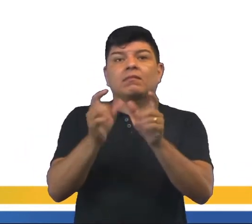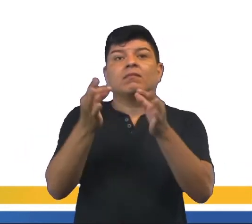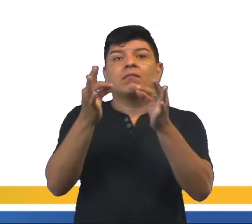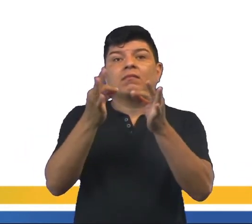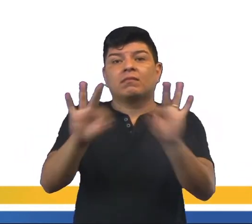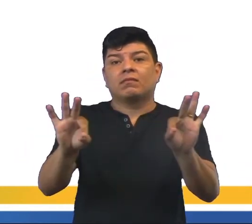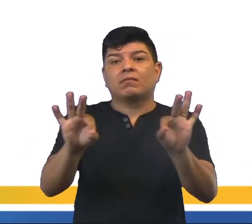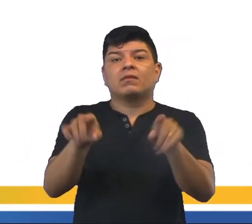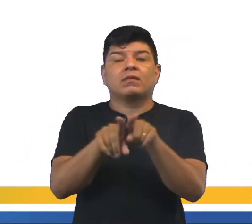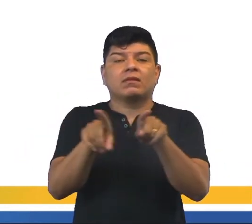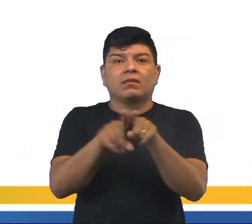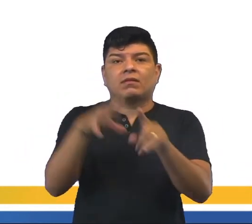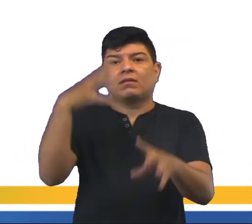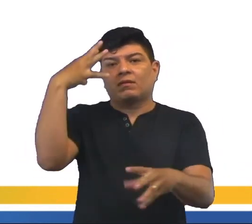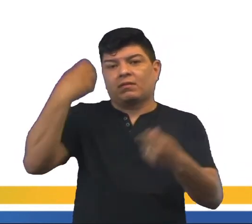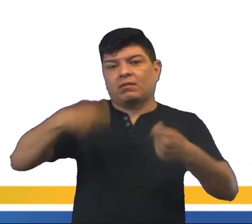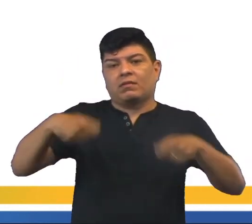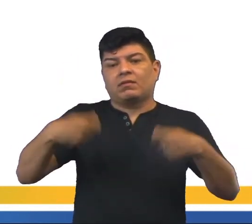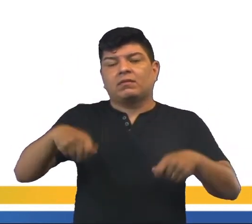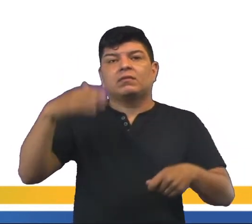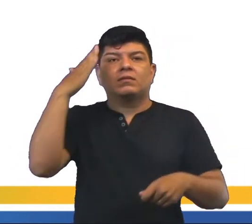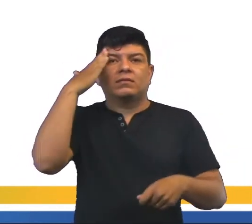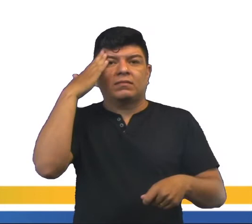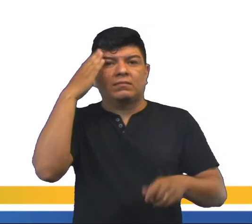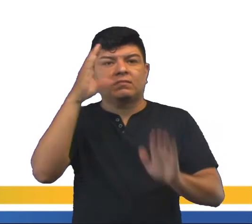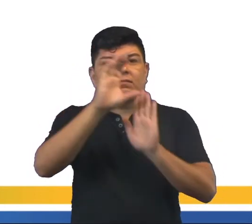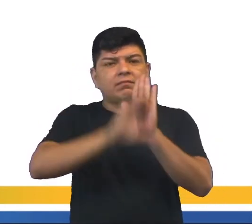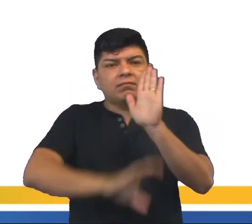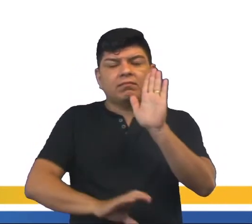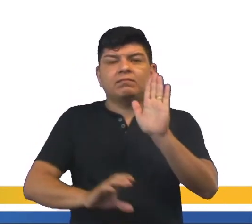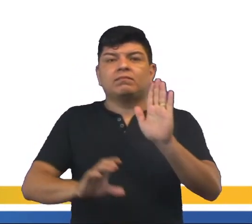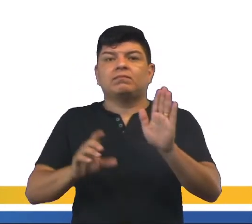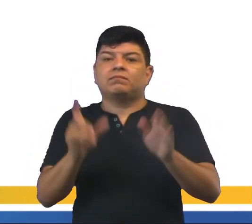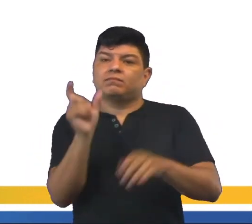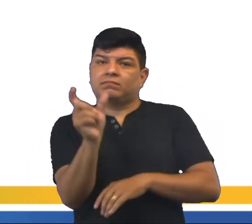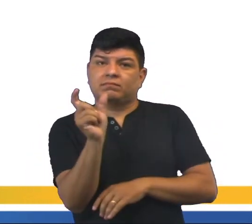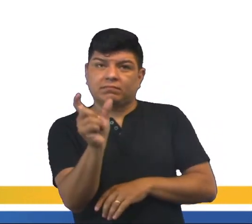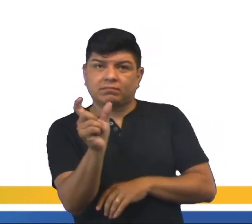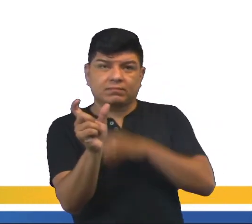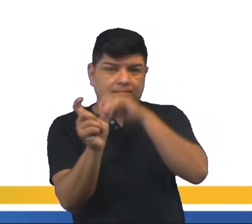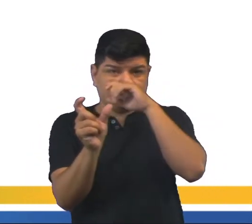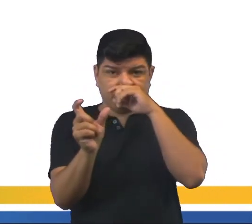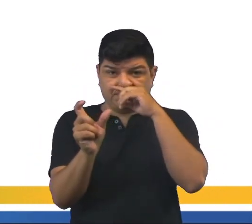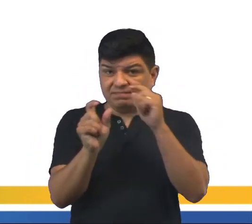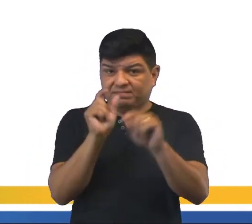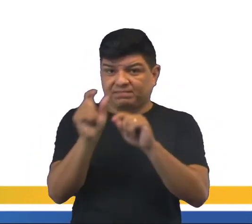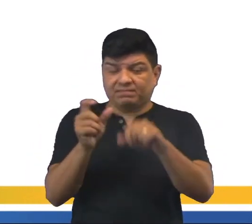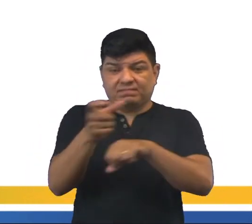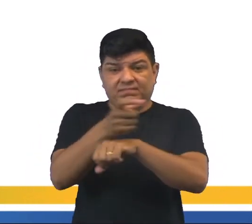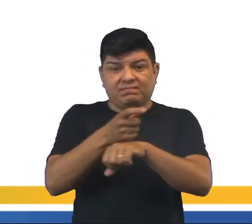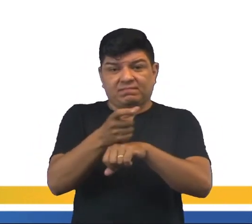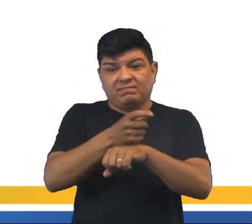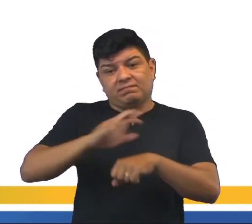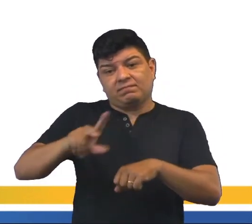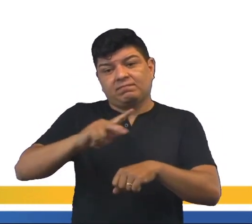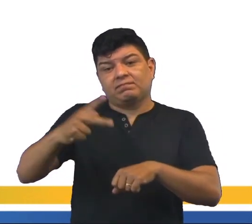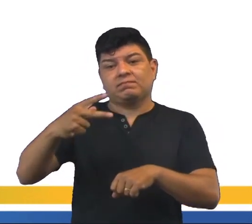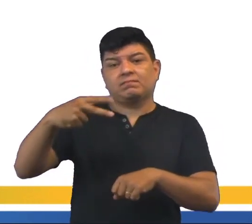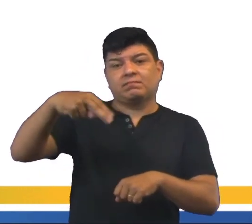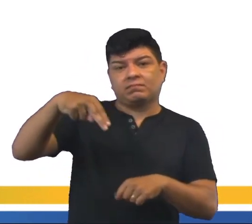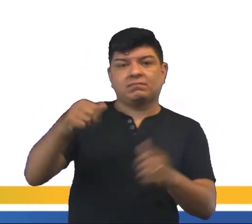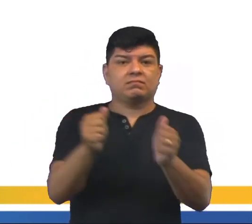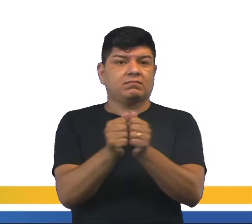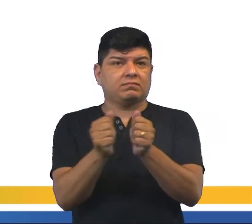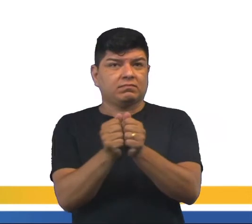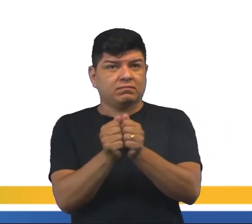vai necessitar saber esse conceito. Então, quando é que uma palavra interrogativa, ela é um adjetivo e não um pronome? Quando ela